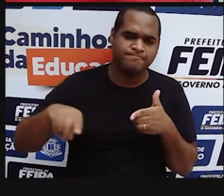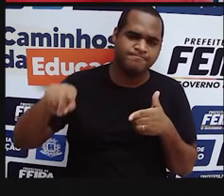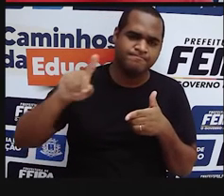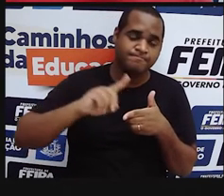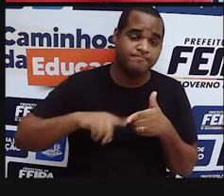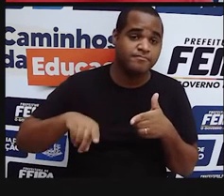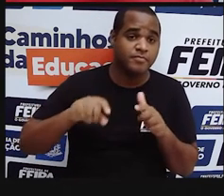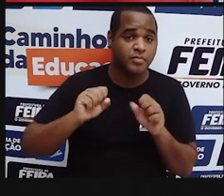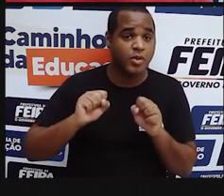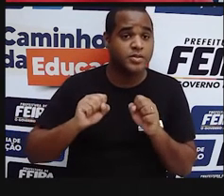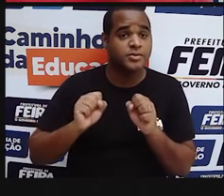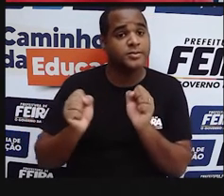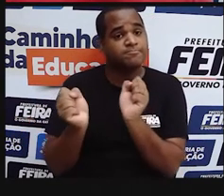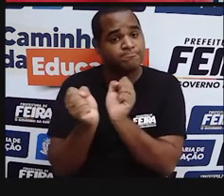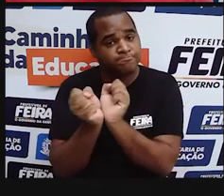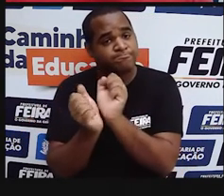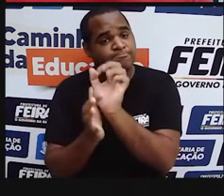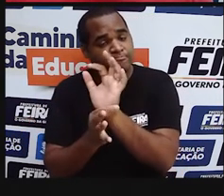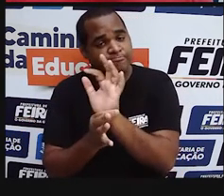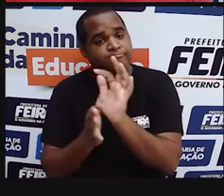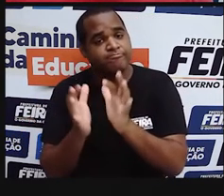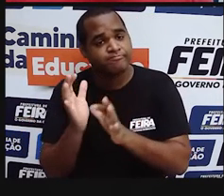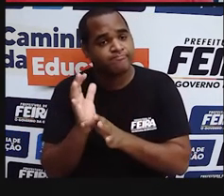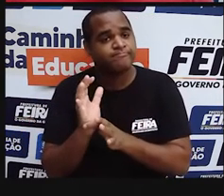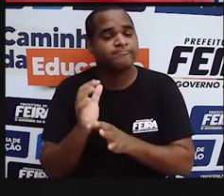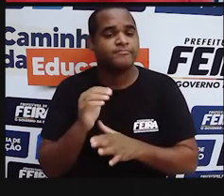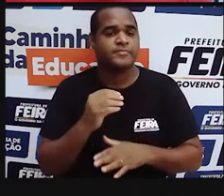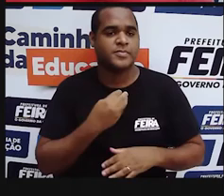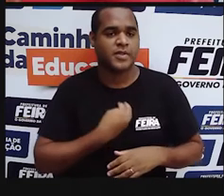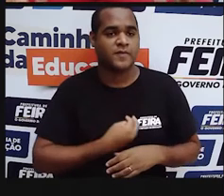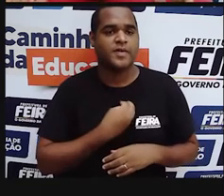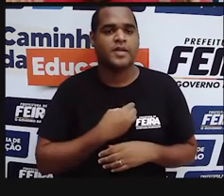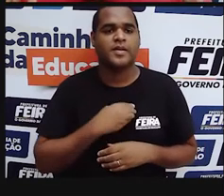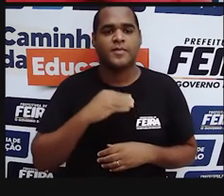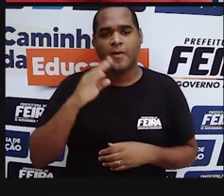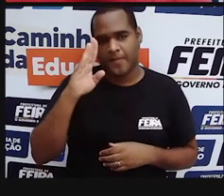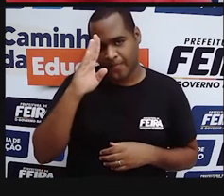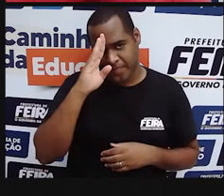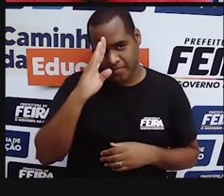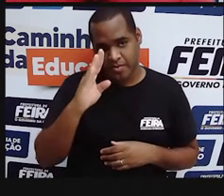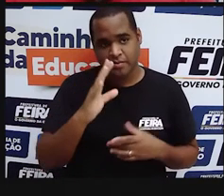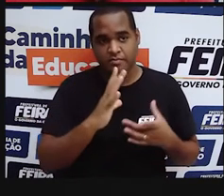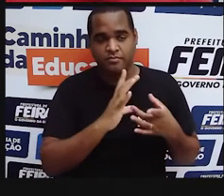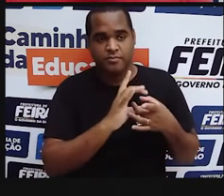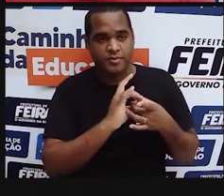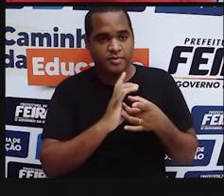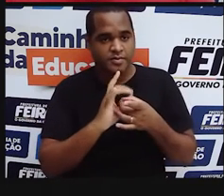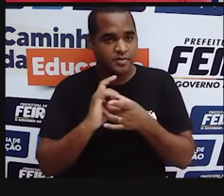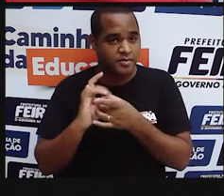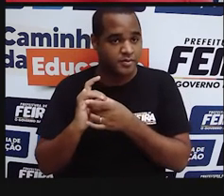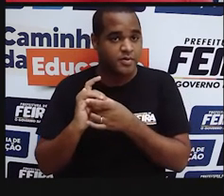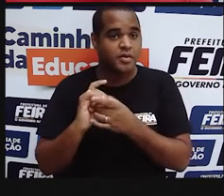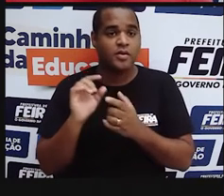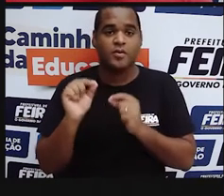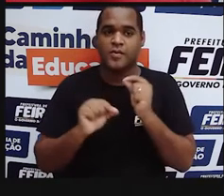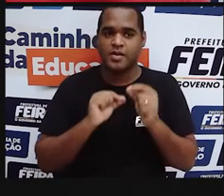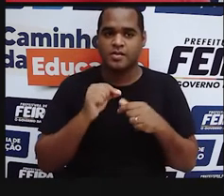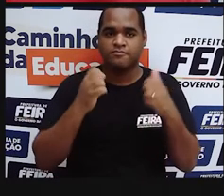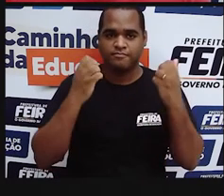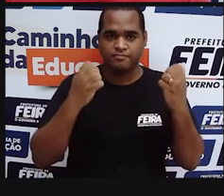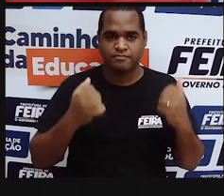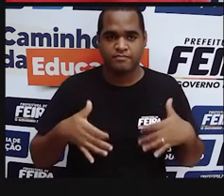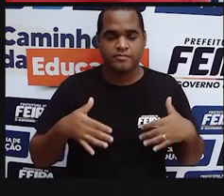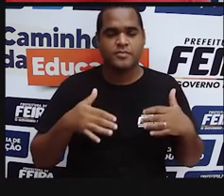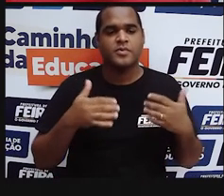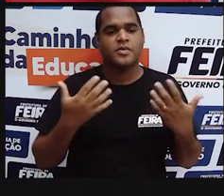flertando com o risco da escravidão. Essa é o principal contexto dos momentos que